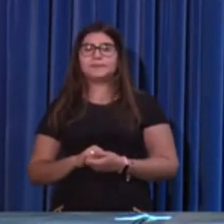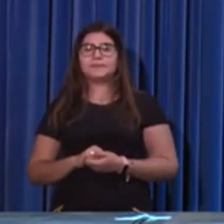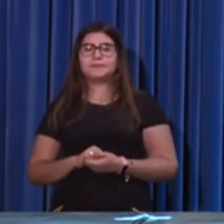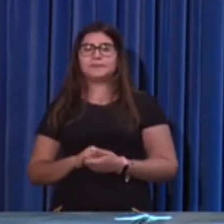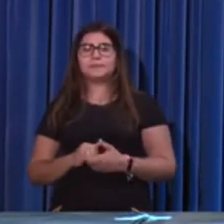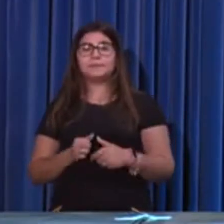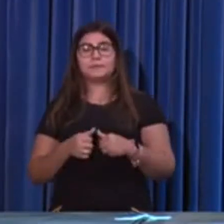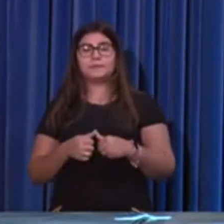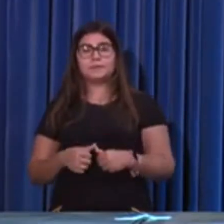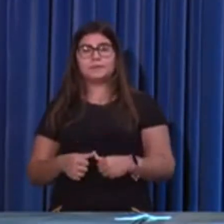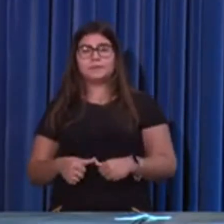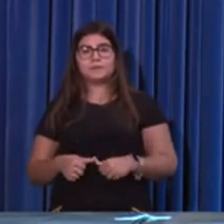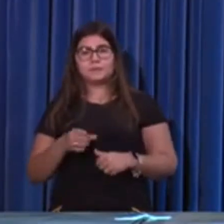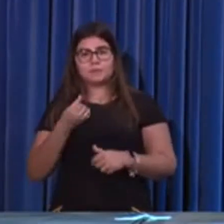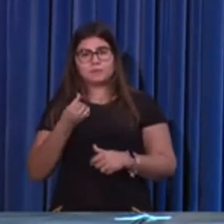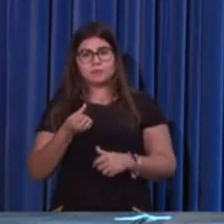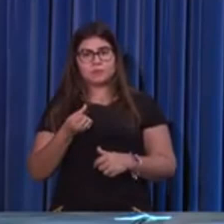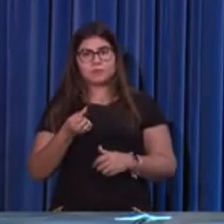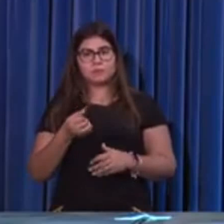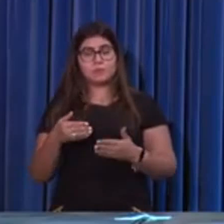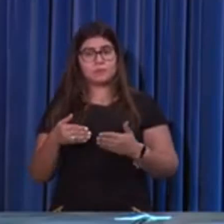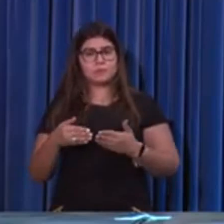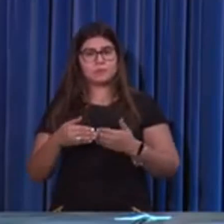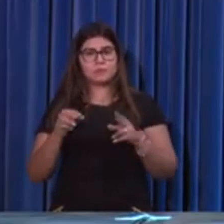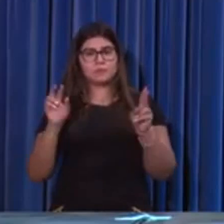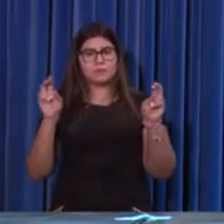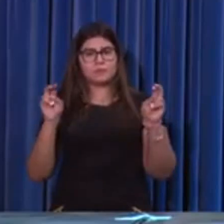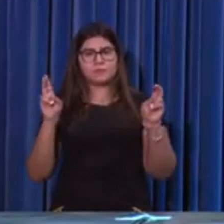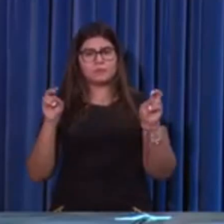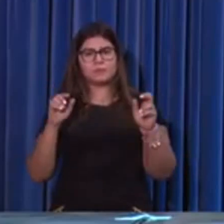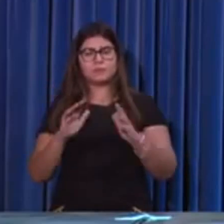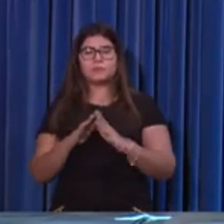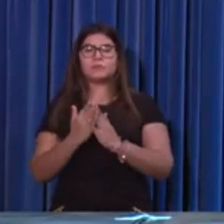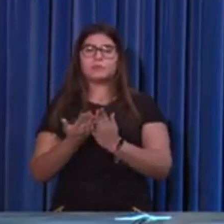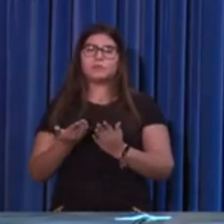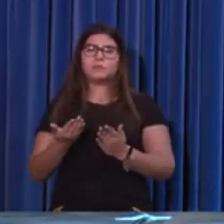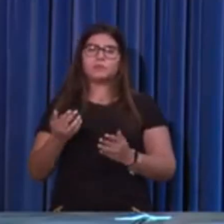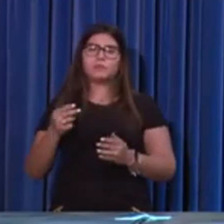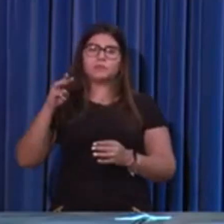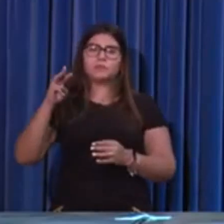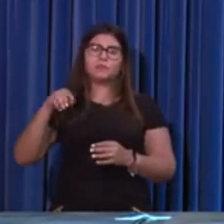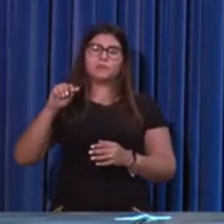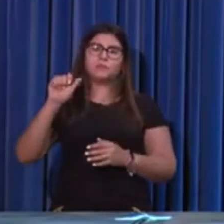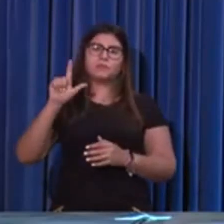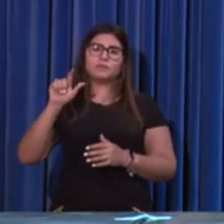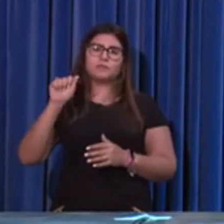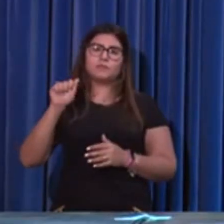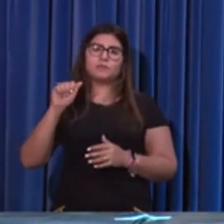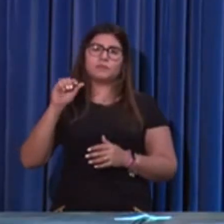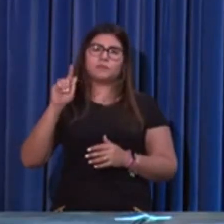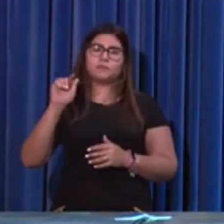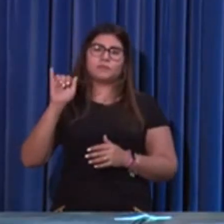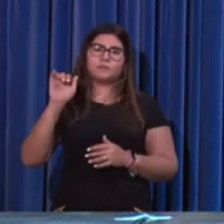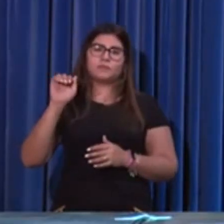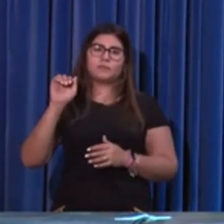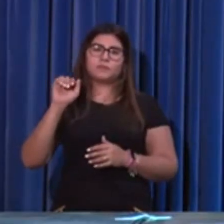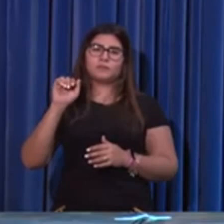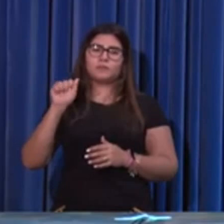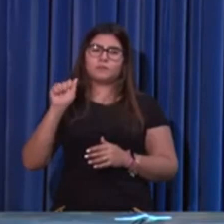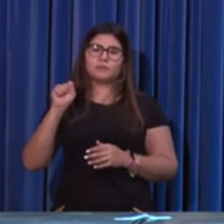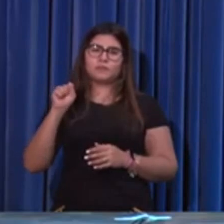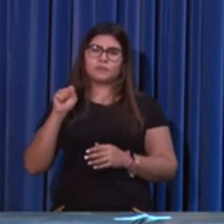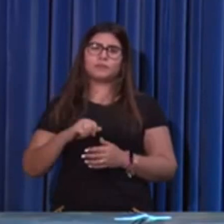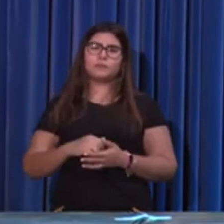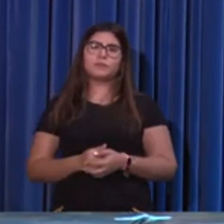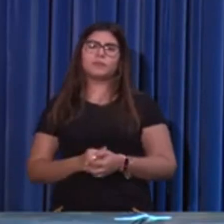Este é o 6º e último estudo no livro de Malaquias. Para quem quiser saber um pouquinho mais como foi, você pode